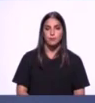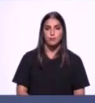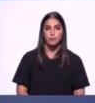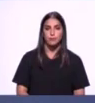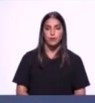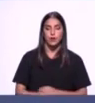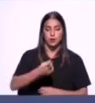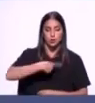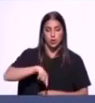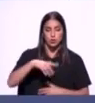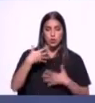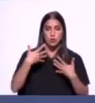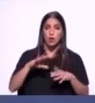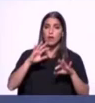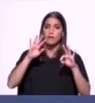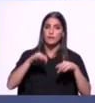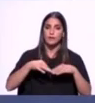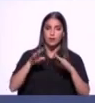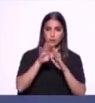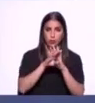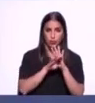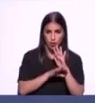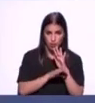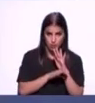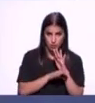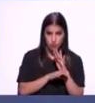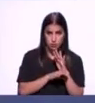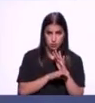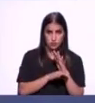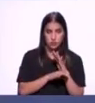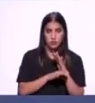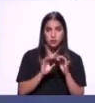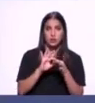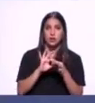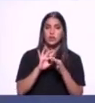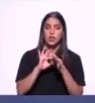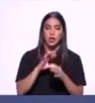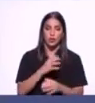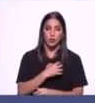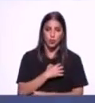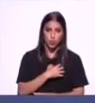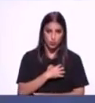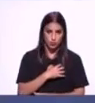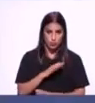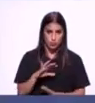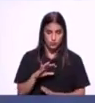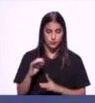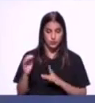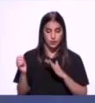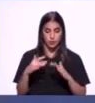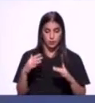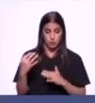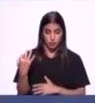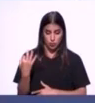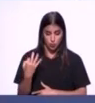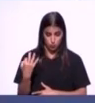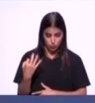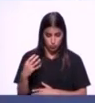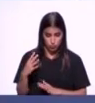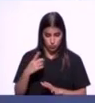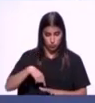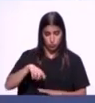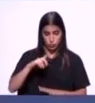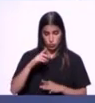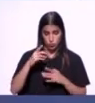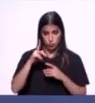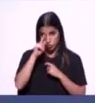Vamos acabar com os programas com os representantes dos clubes. Como se os clubes, ou pelo menos o Futebol Clube Porto, no que nós nos respeita ao que